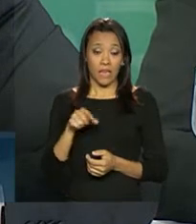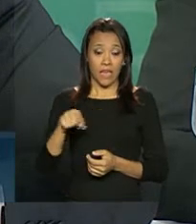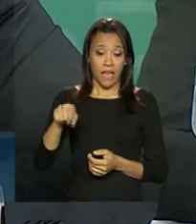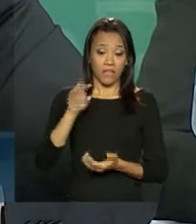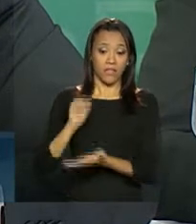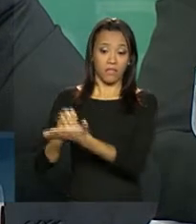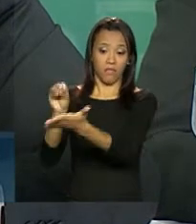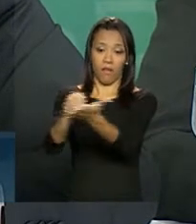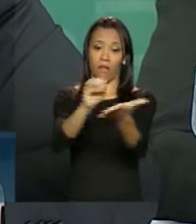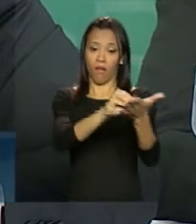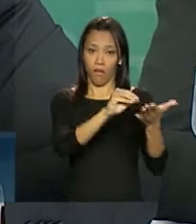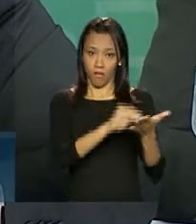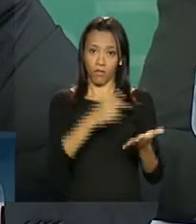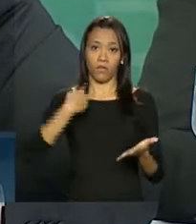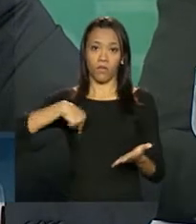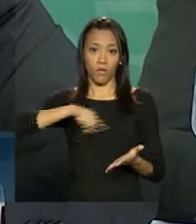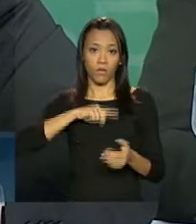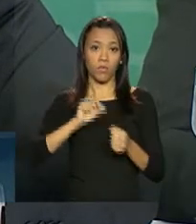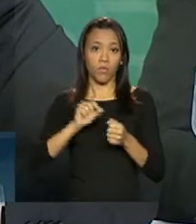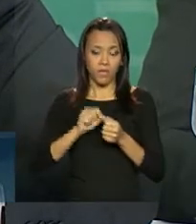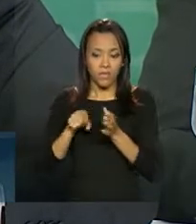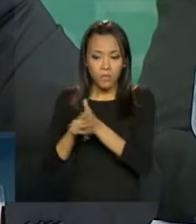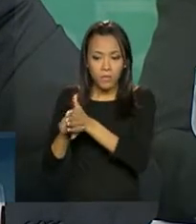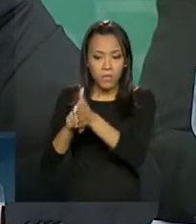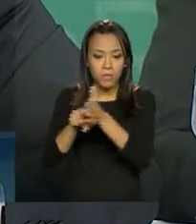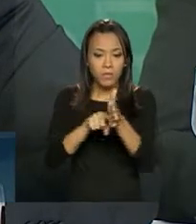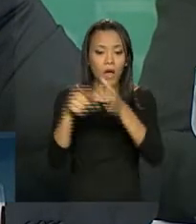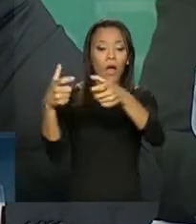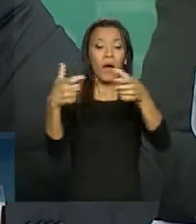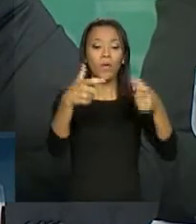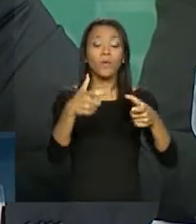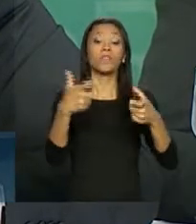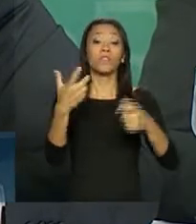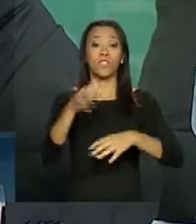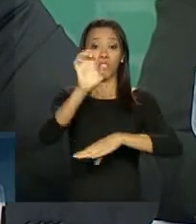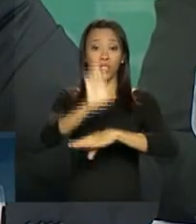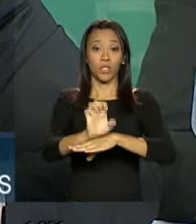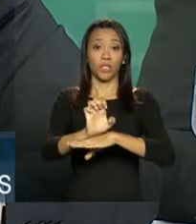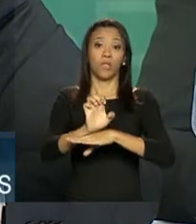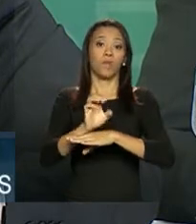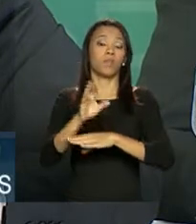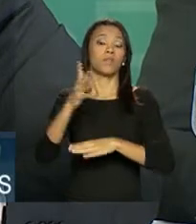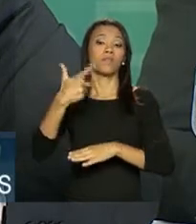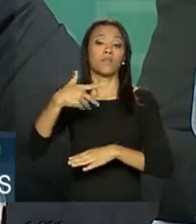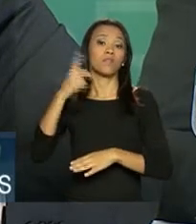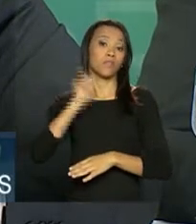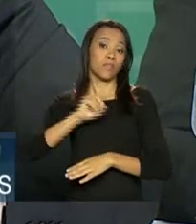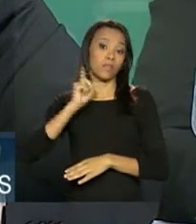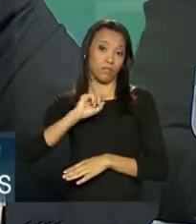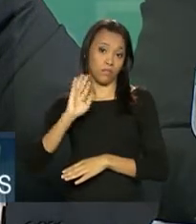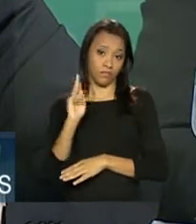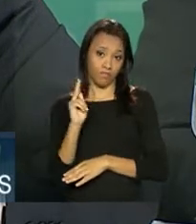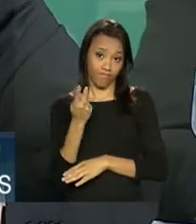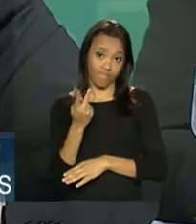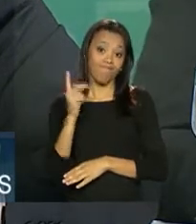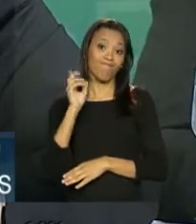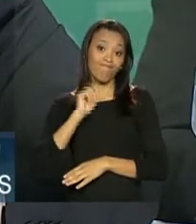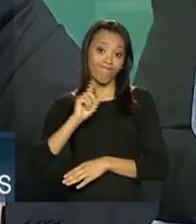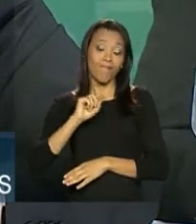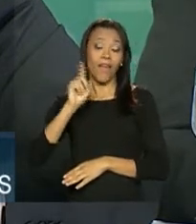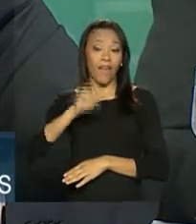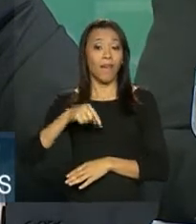essas carências estão sendo identificadas e o estado de Minas Gerais tem apresentado ao governo federal é através do Ministério do